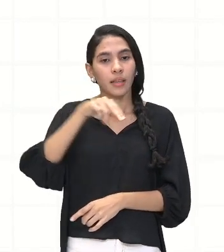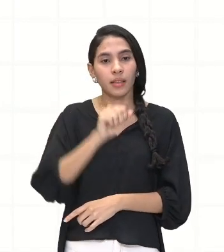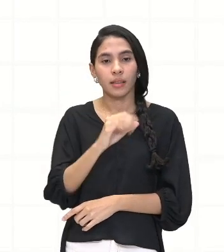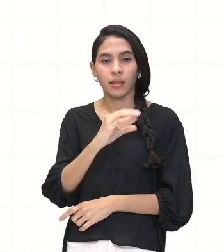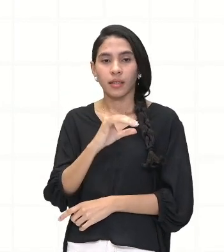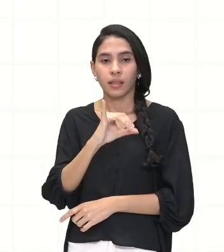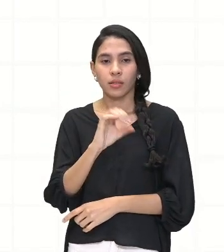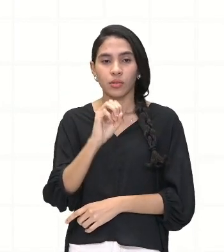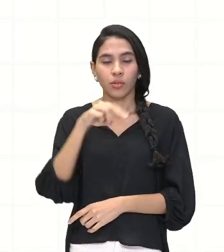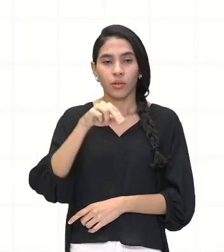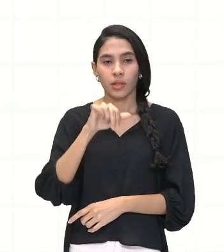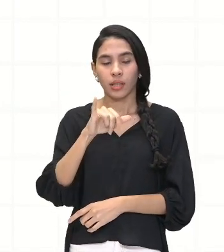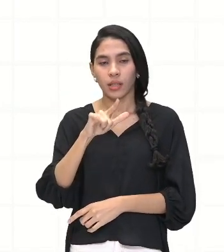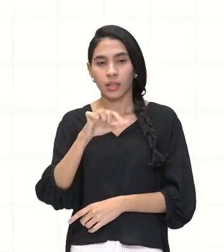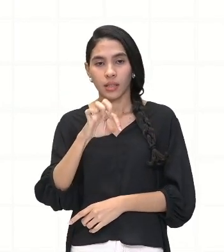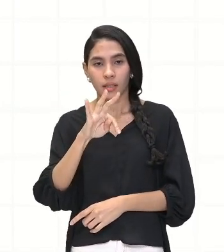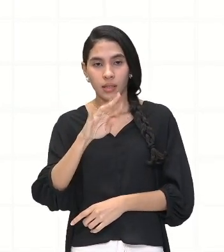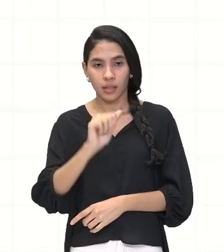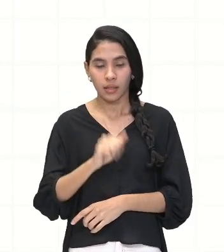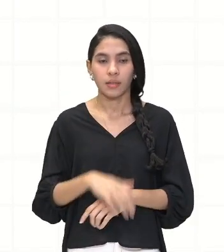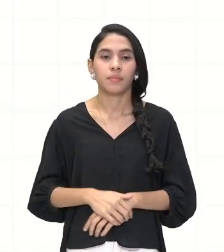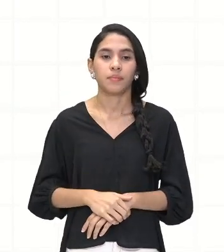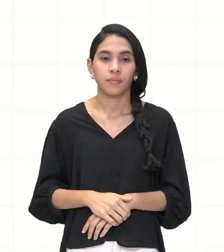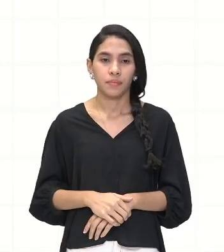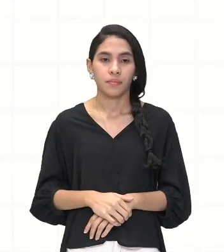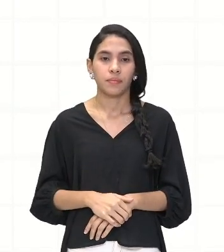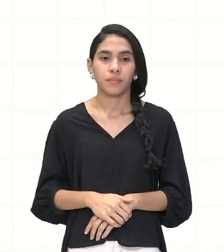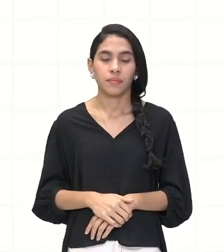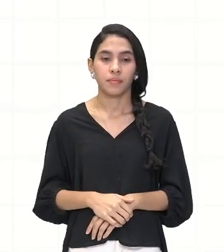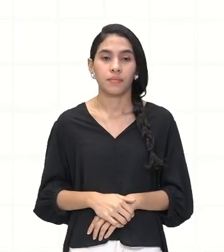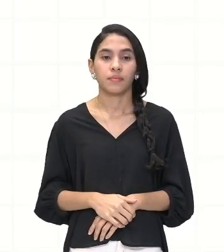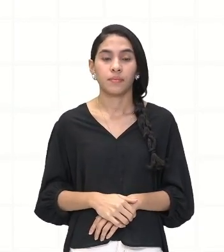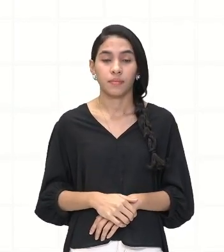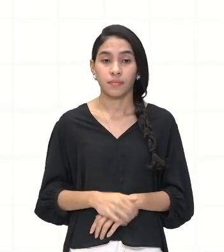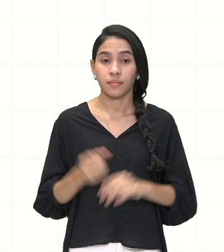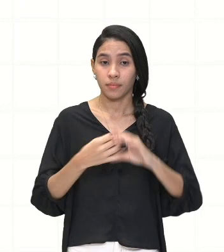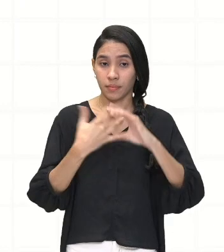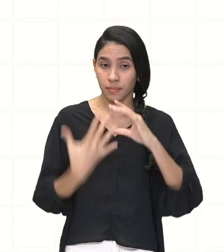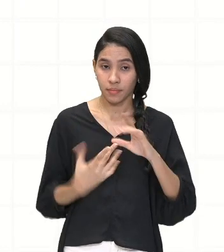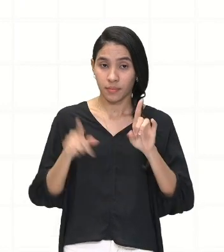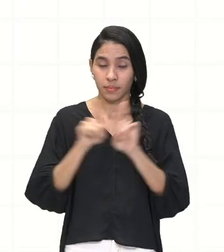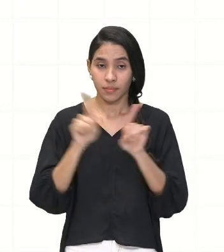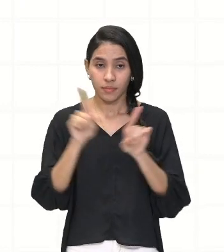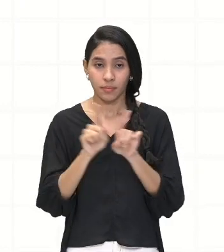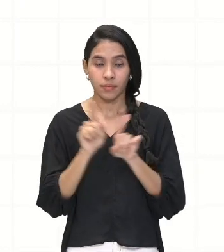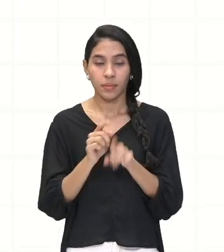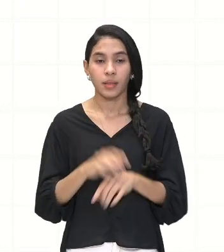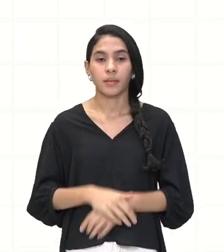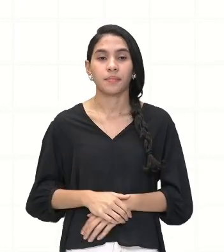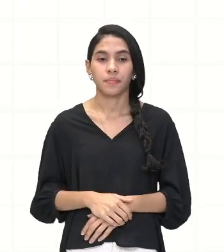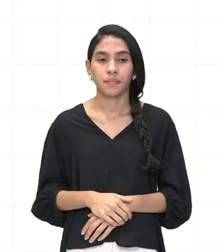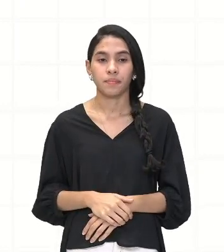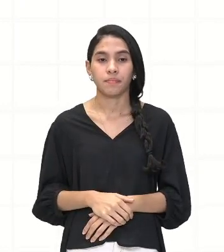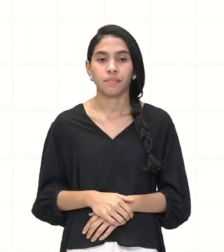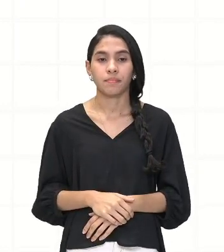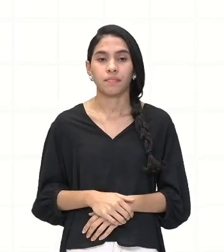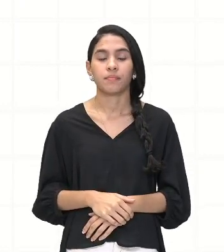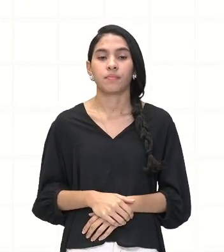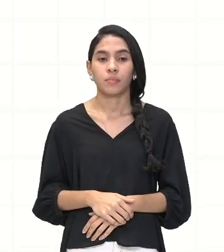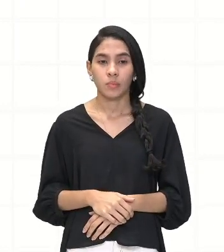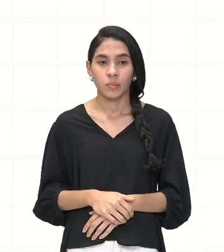nacionalistas. E de uma das características que vai contribuir para